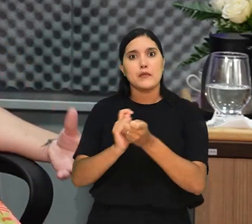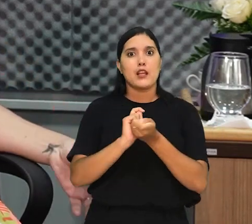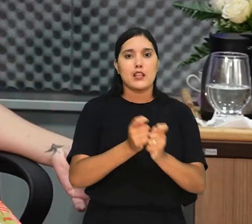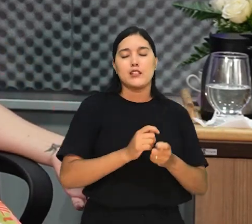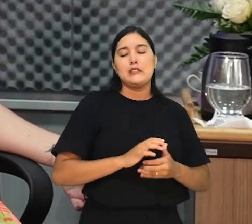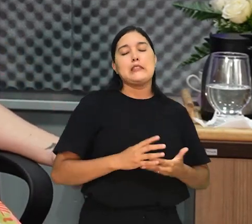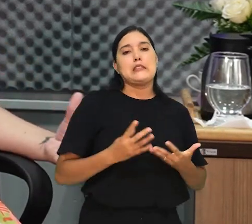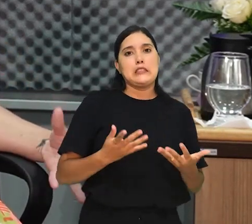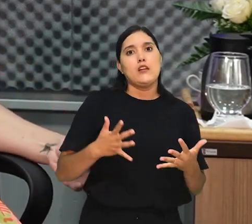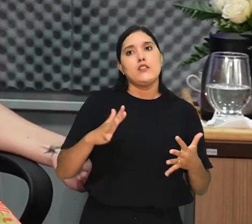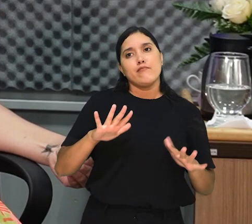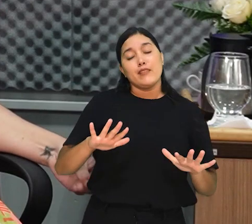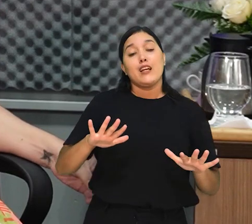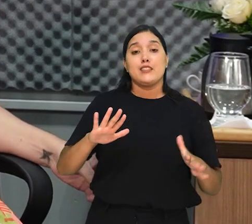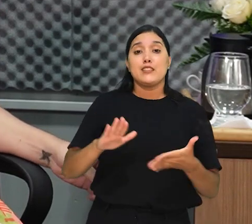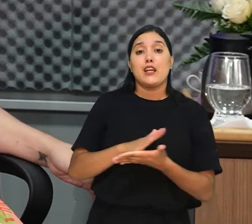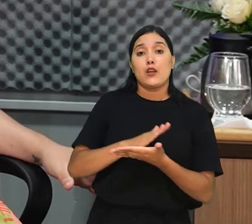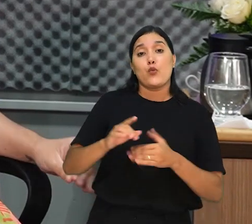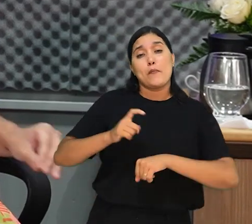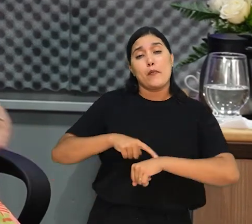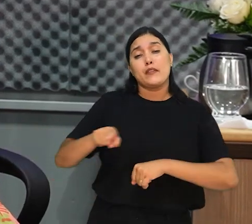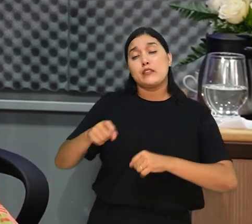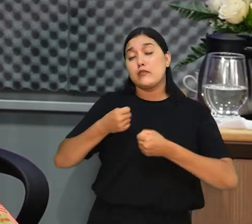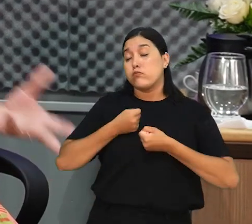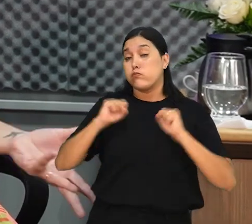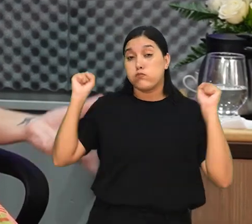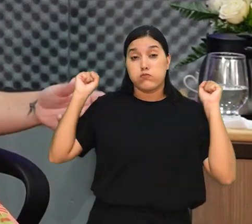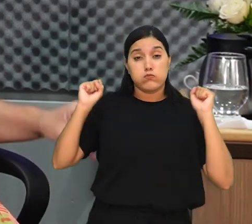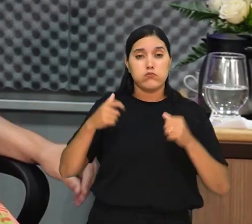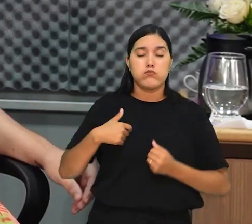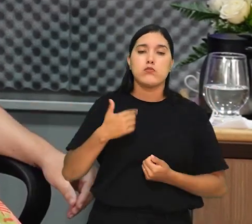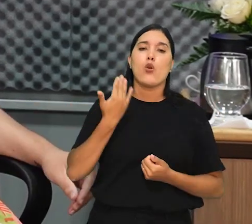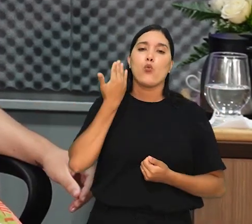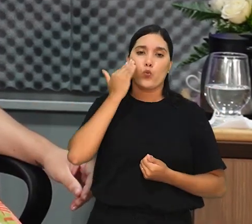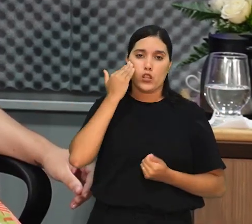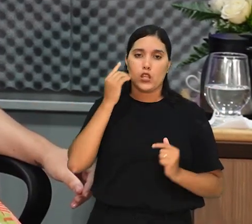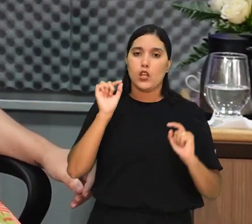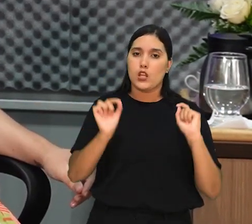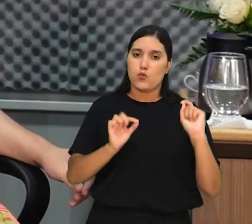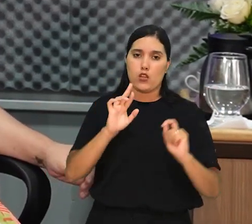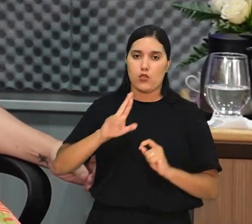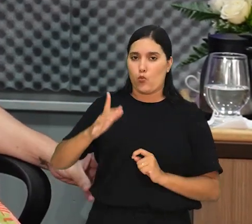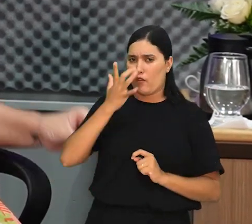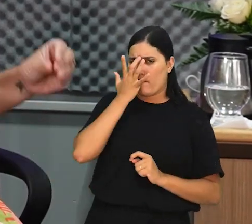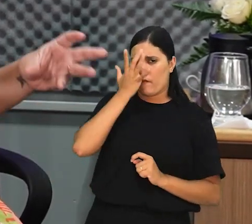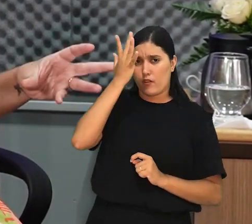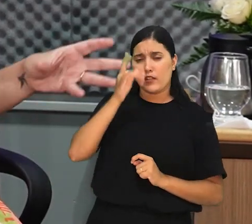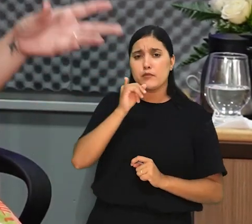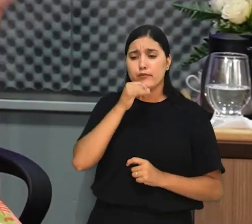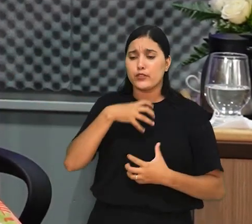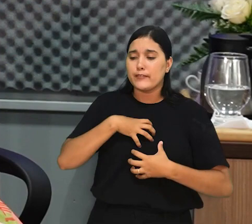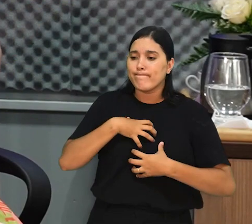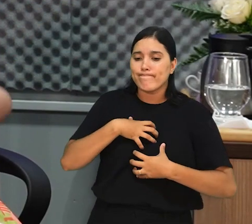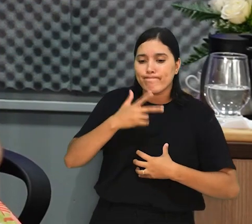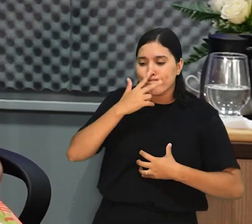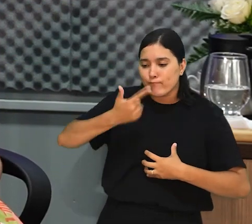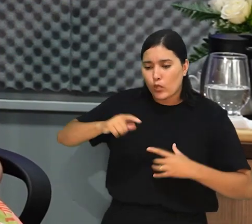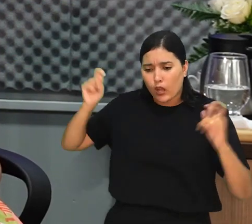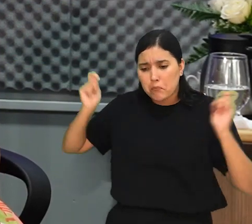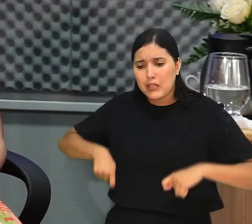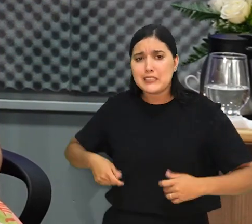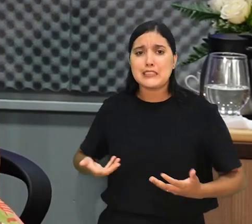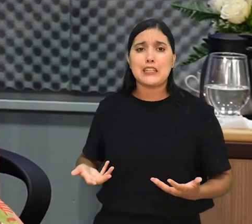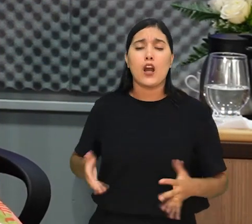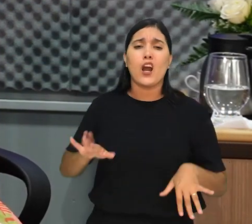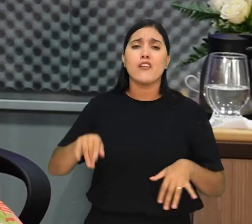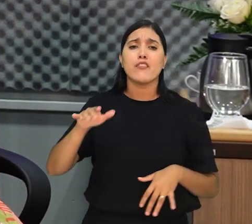tudo, mas tem momentos que ele realmente se estressa e eu entendo que não é fácil tu se sentir incapaz.